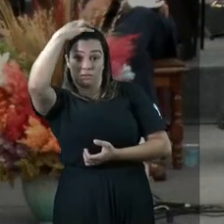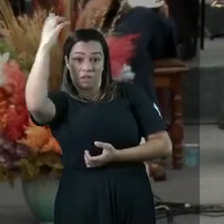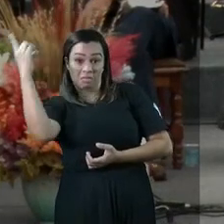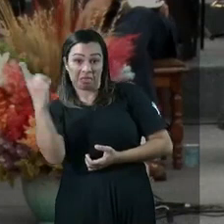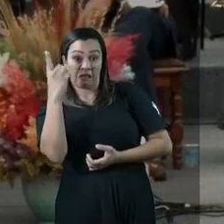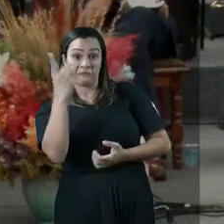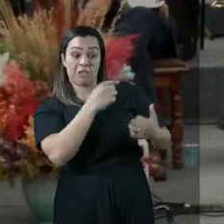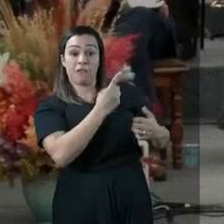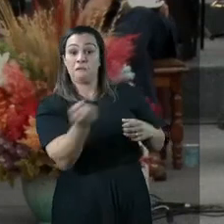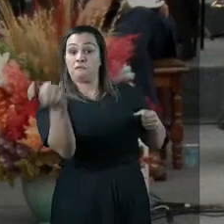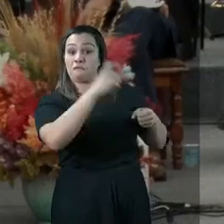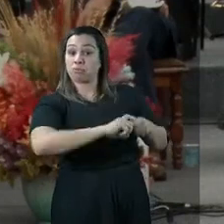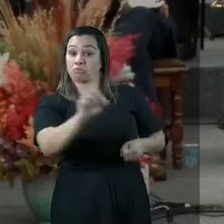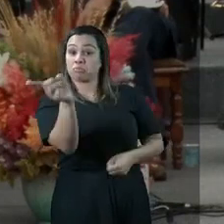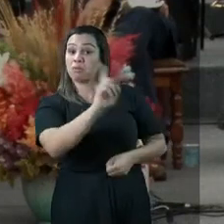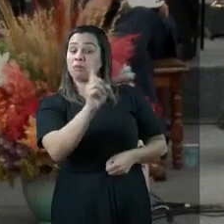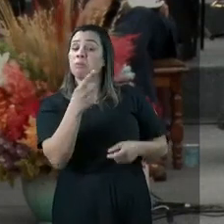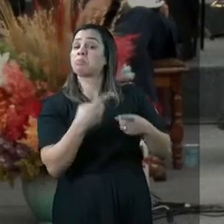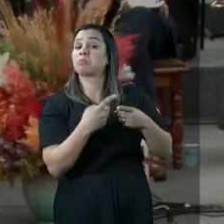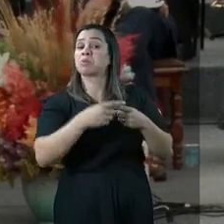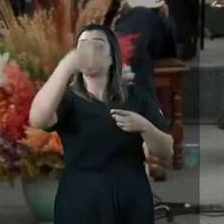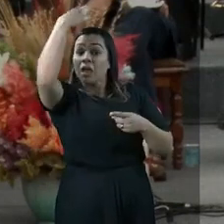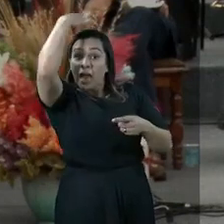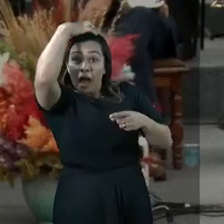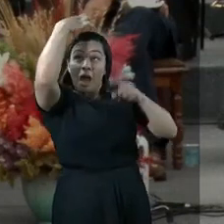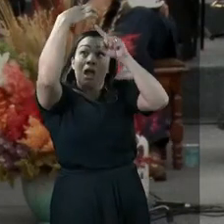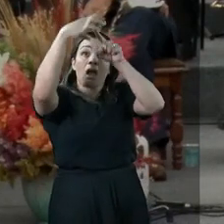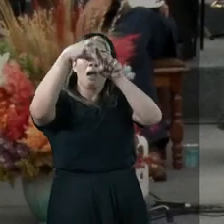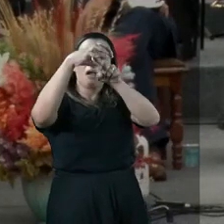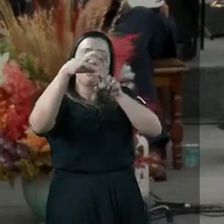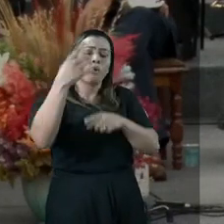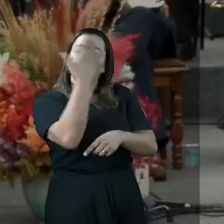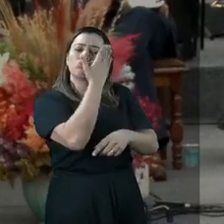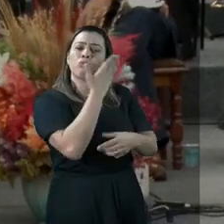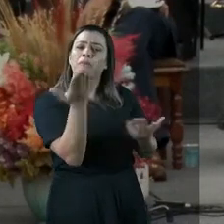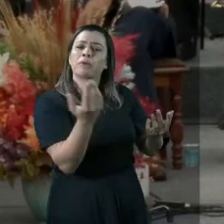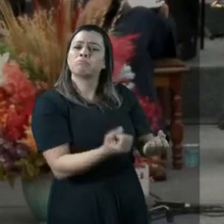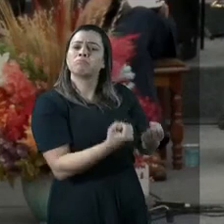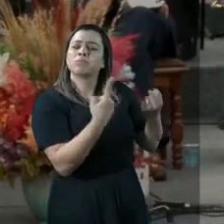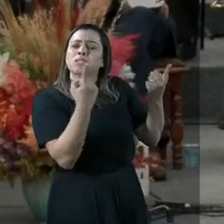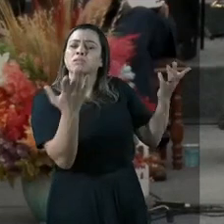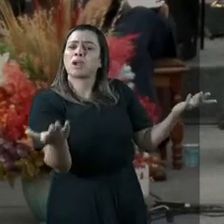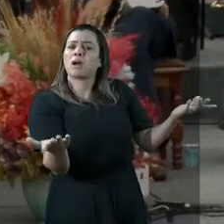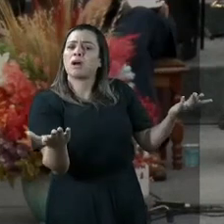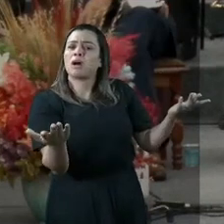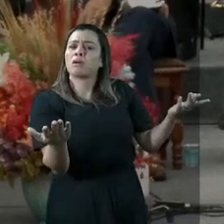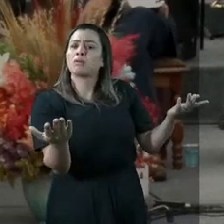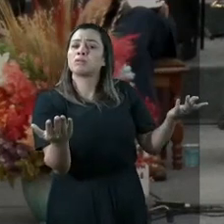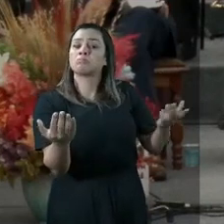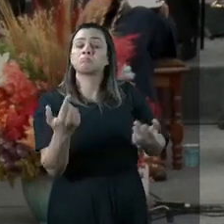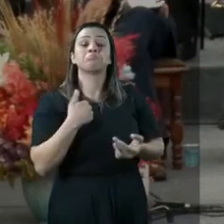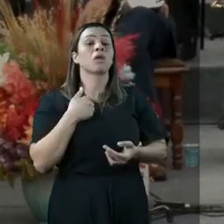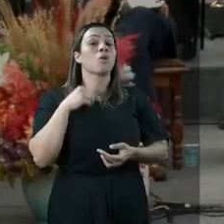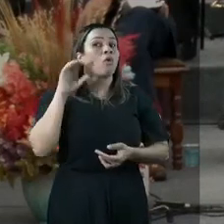estaria contemplando de longe a indumentária real. Eu já estaria ouvindo o trotar do cavalo